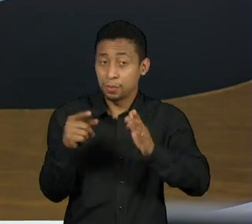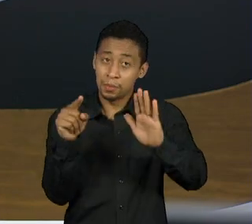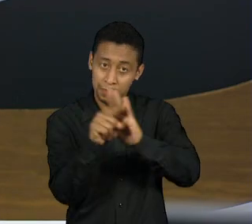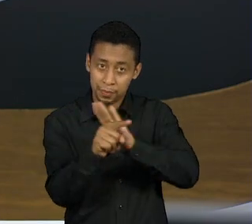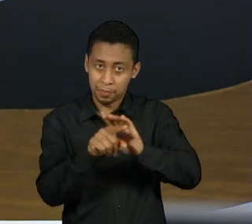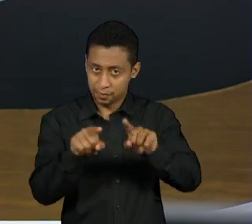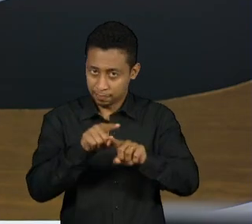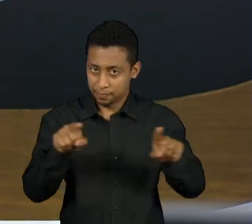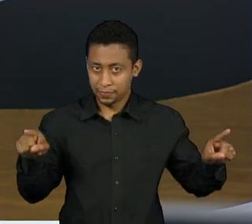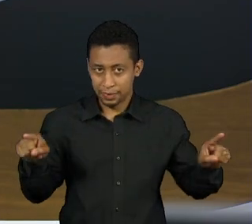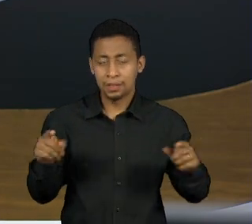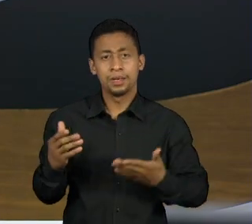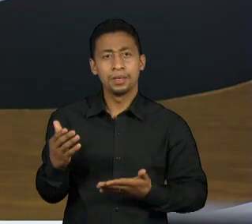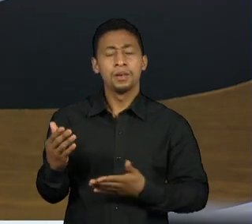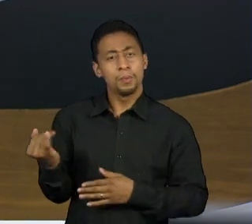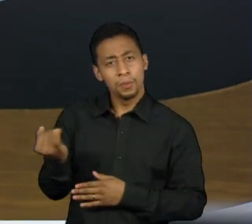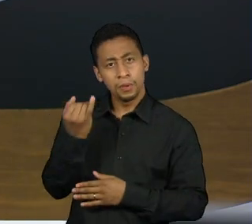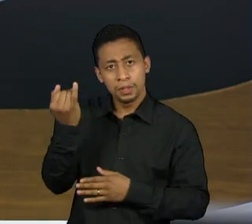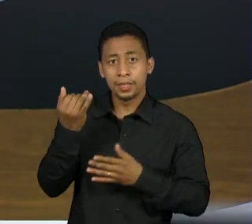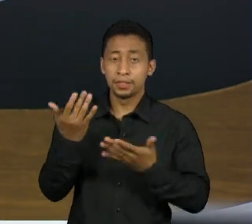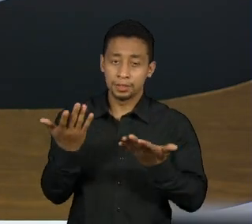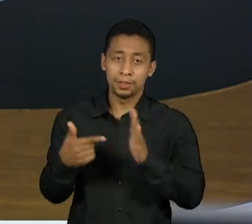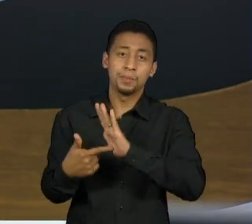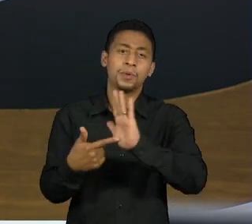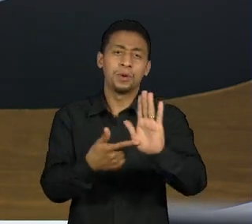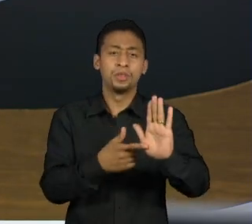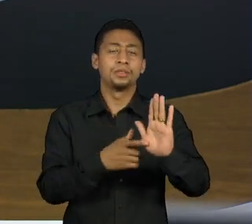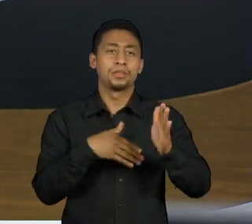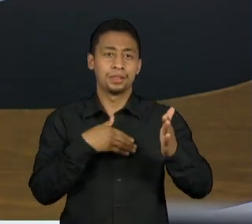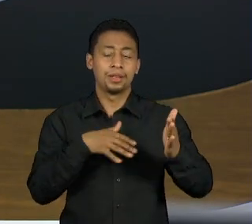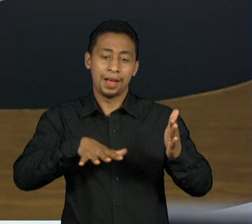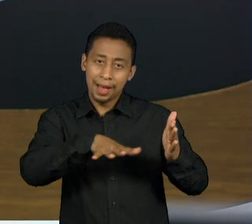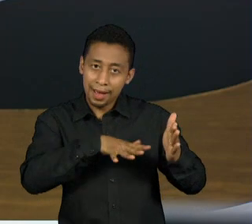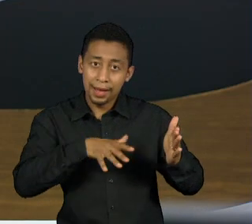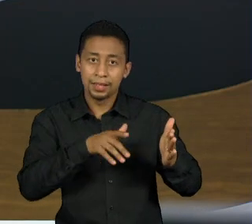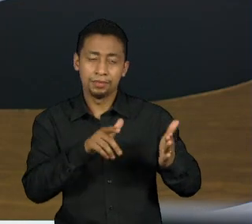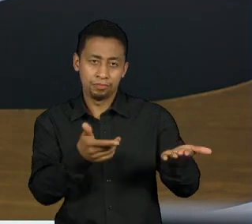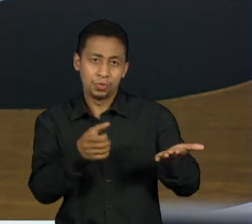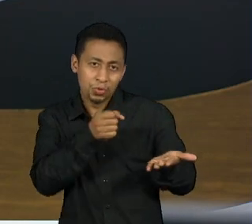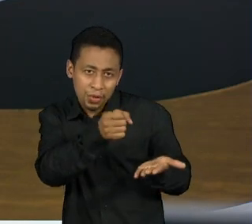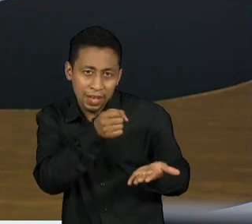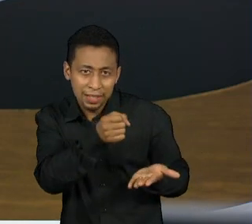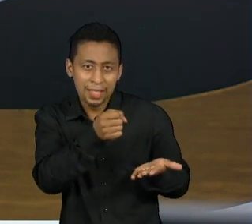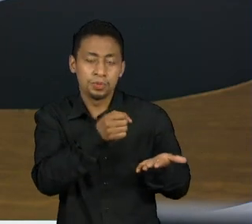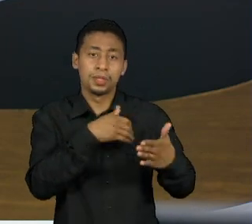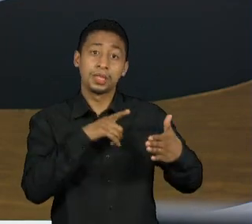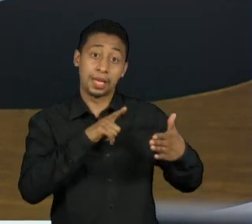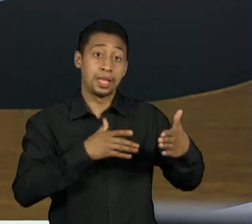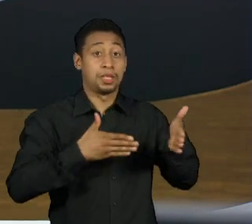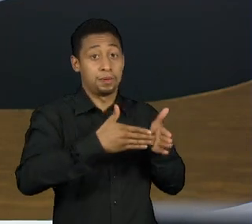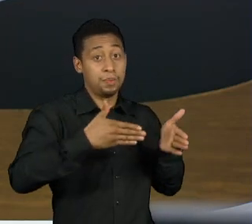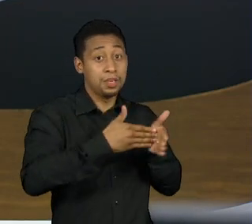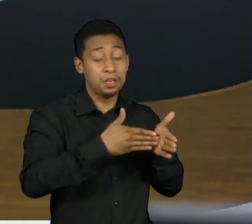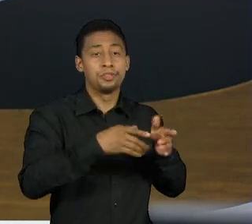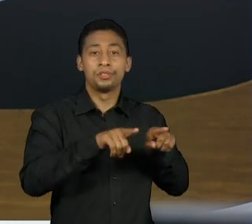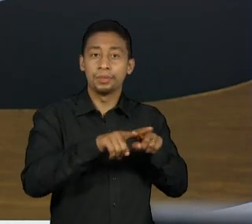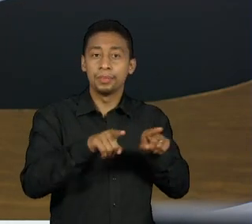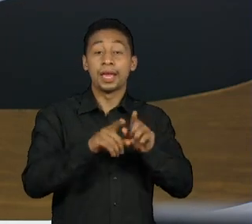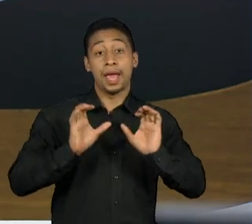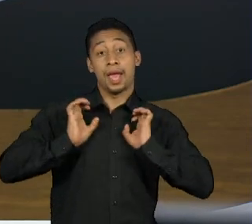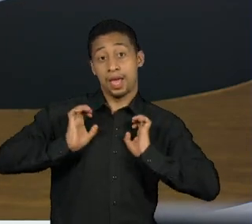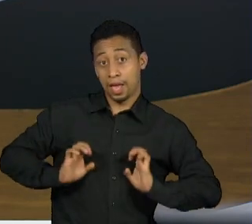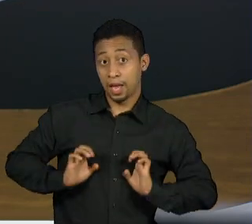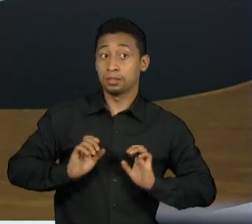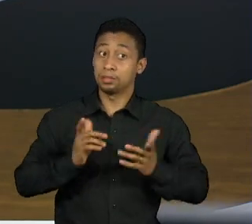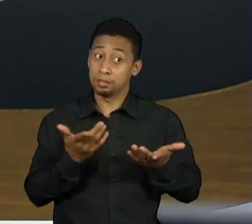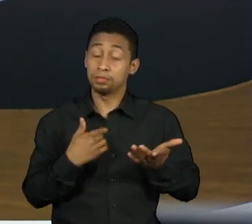importante da peça de vocês é essa, que discute os limites do jornalismo, a ética jornalística, se existe isenção, se